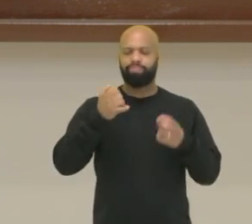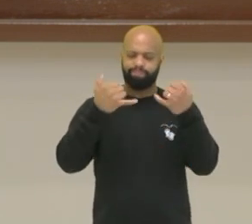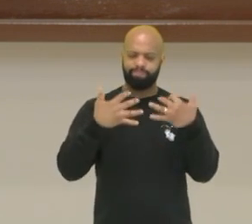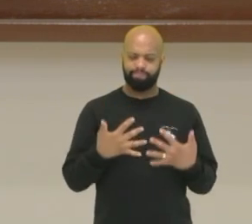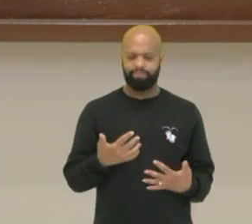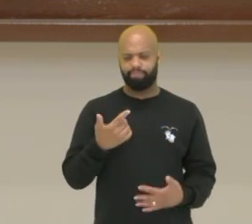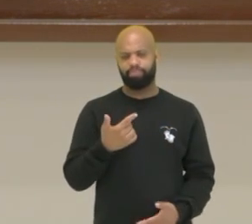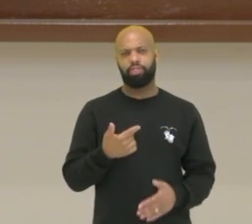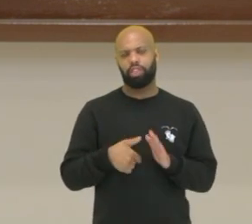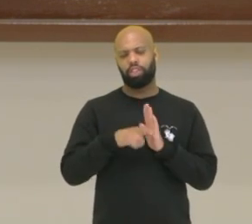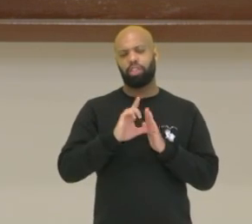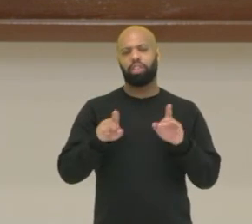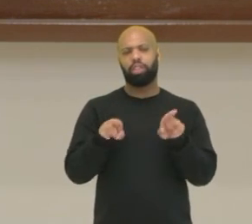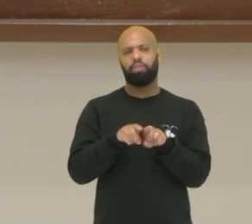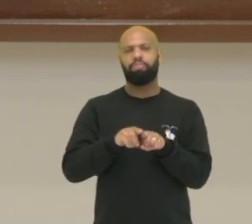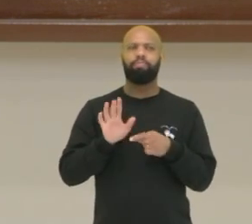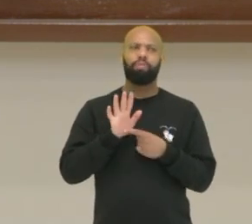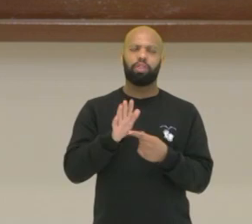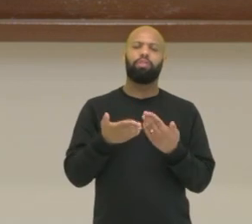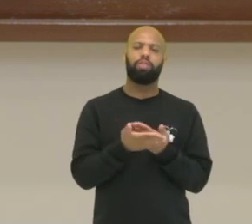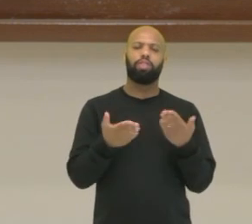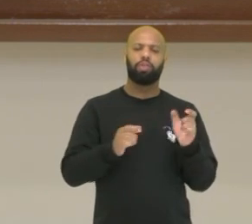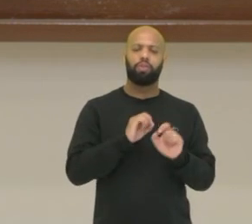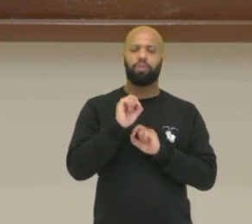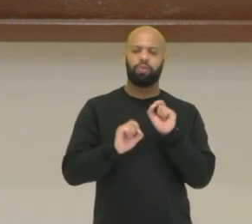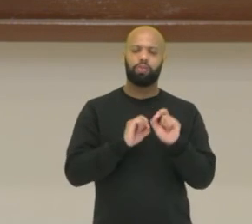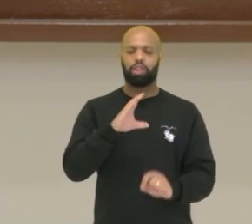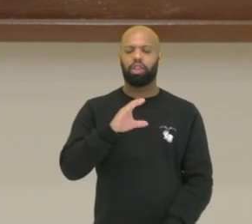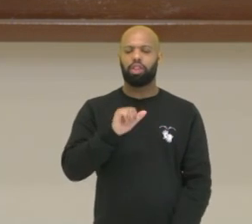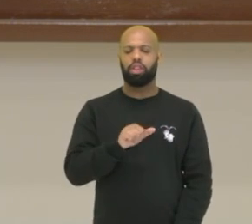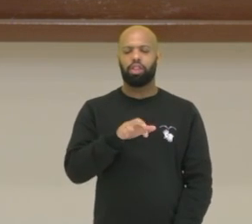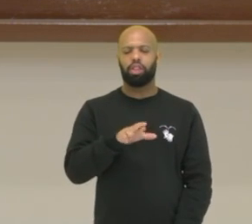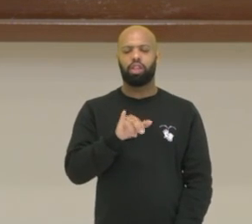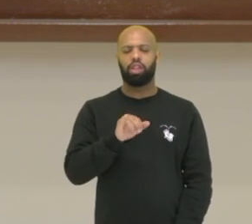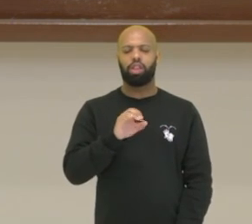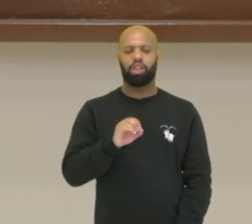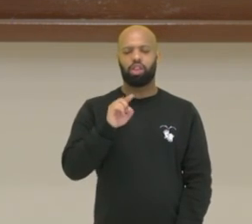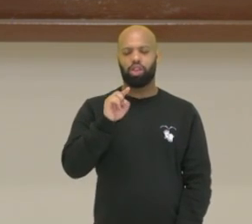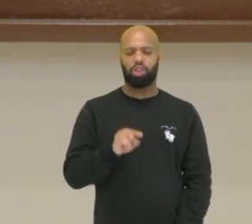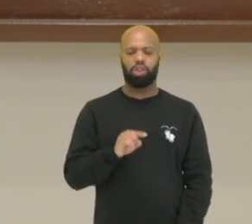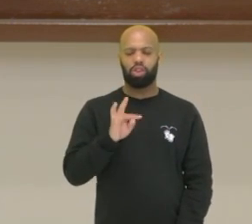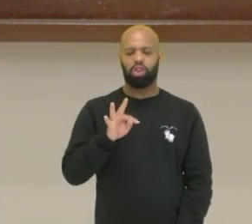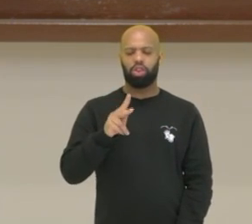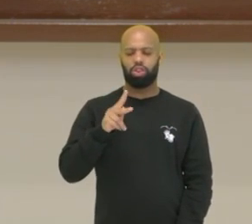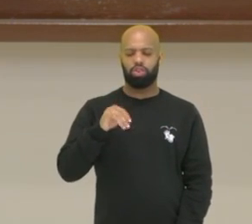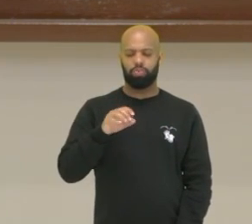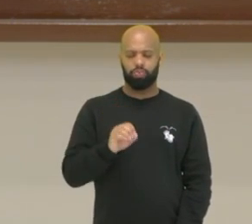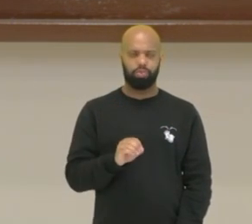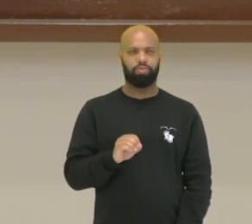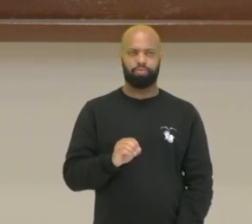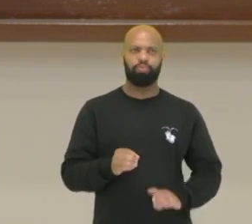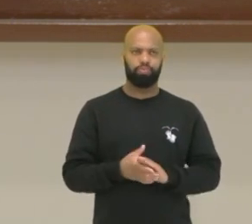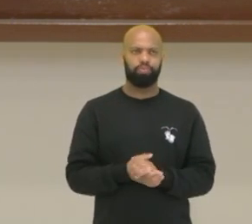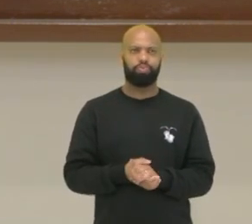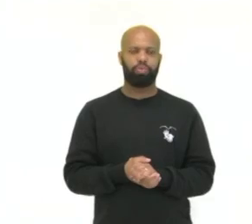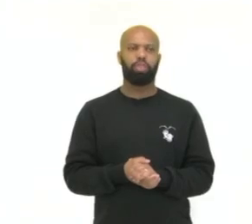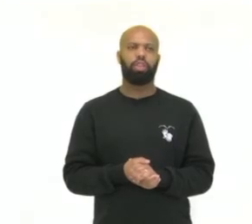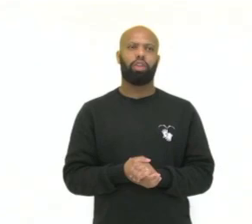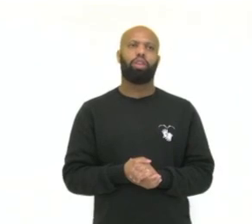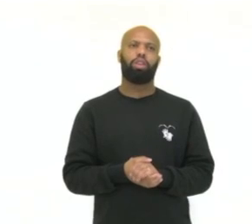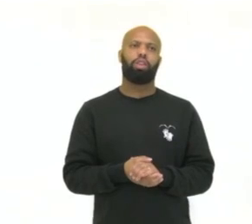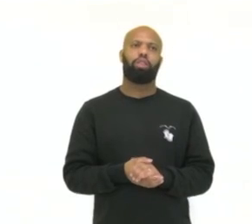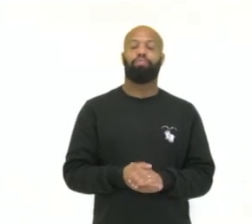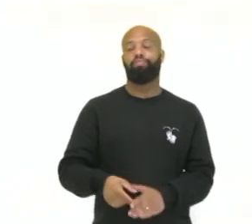vezes e demonstrou para vocês os cariótipos, a diferença do masculino e do feminino, ok? Então,